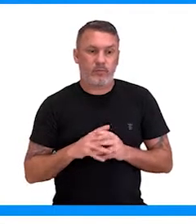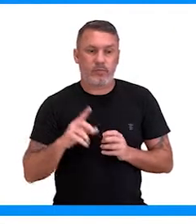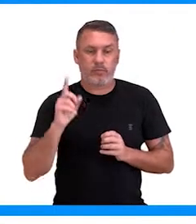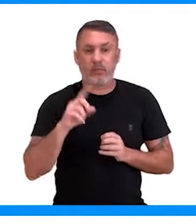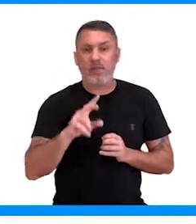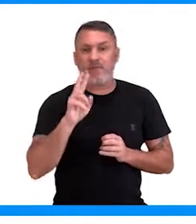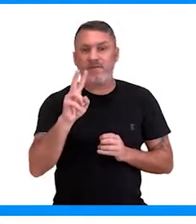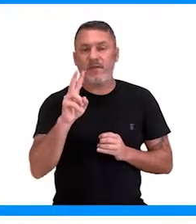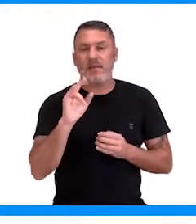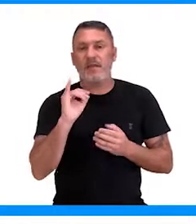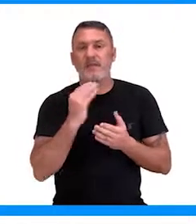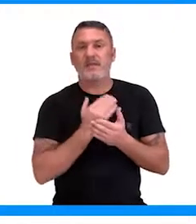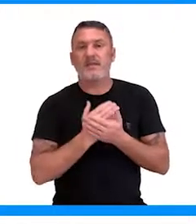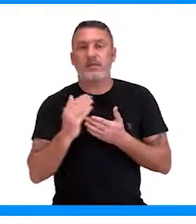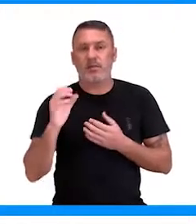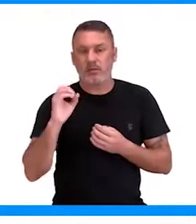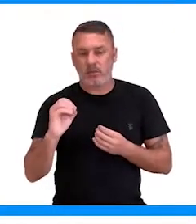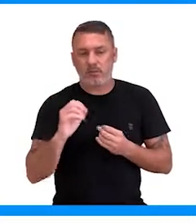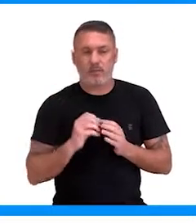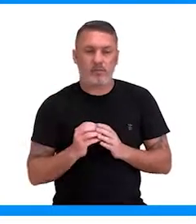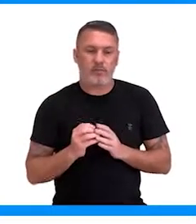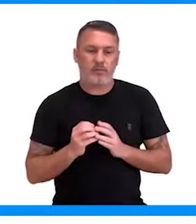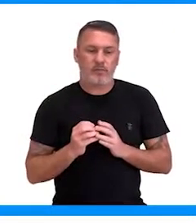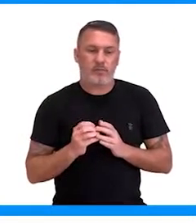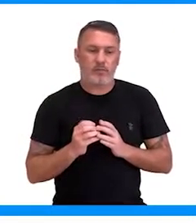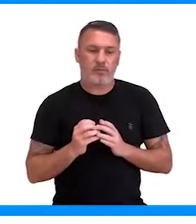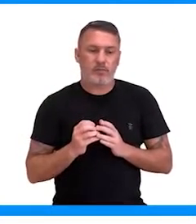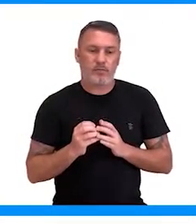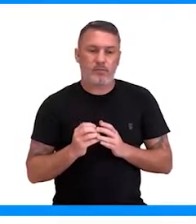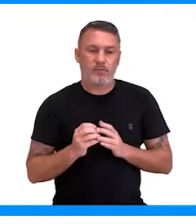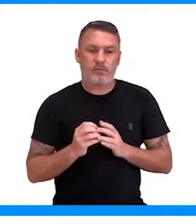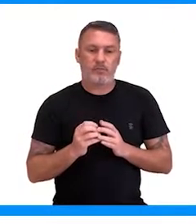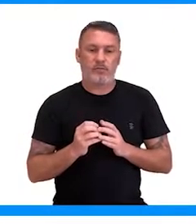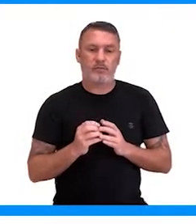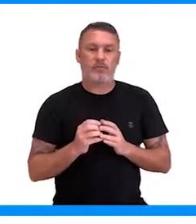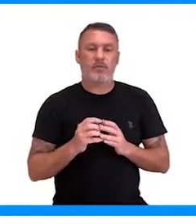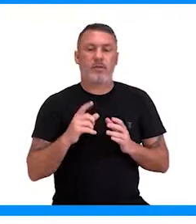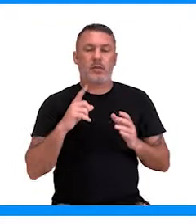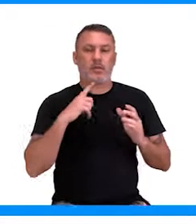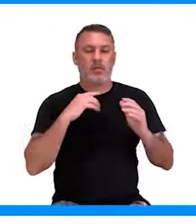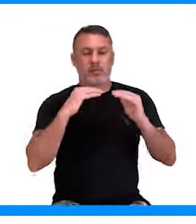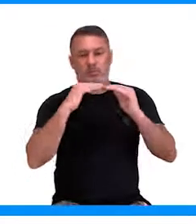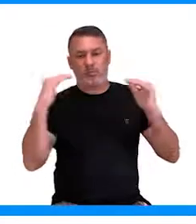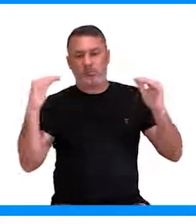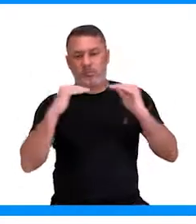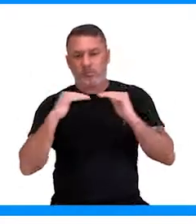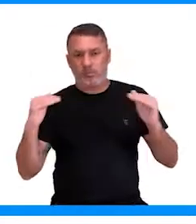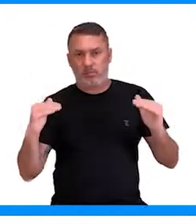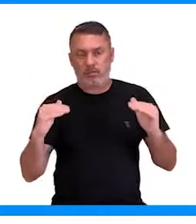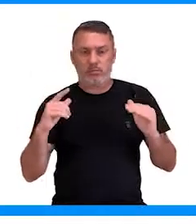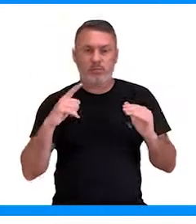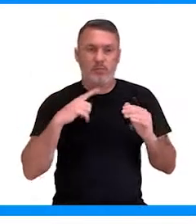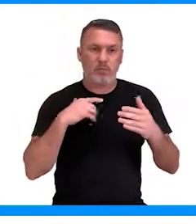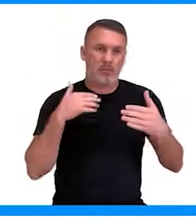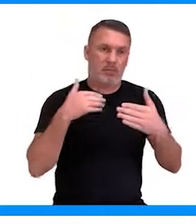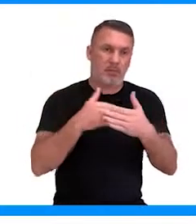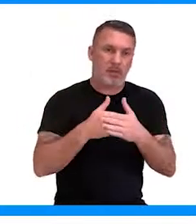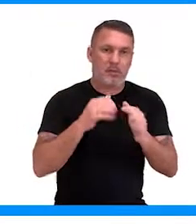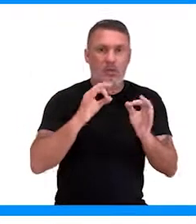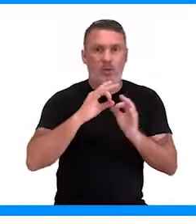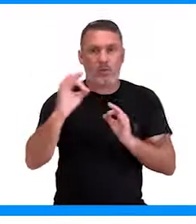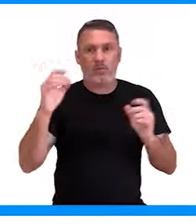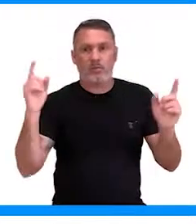da velocidade inicial V0. E aí, quem está cossando, usaremos cosseno. Quem está